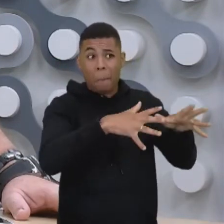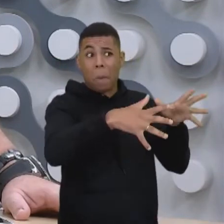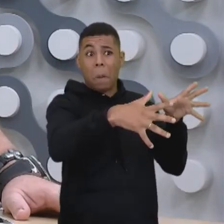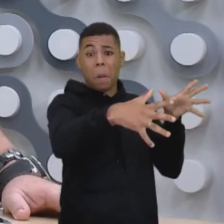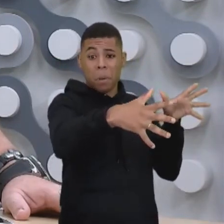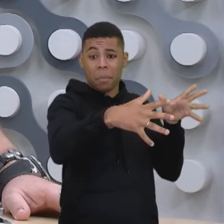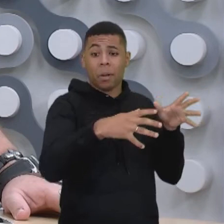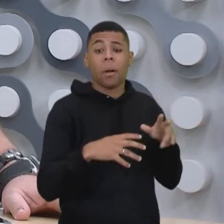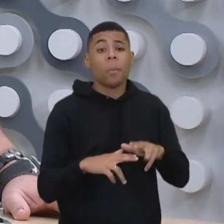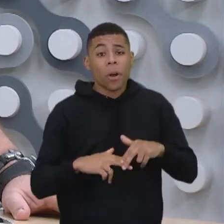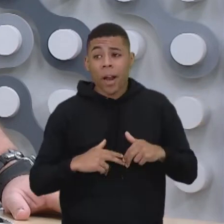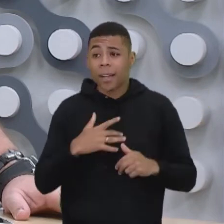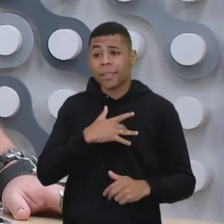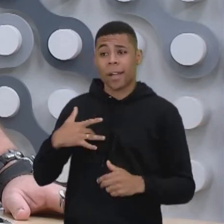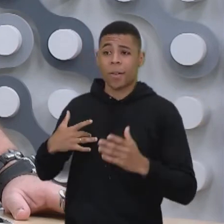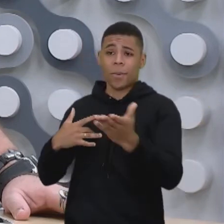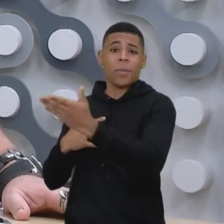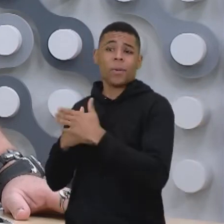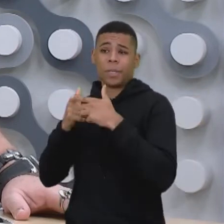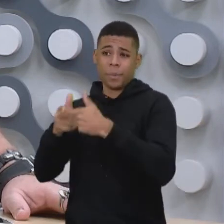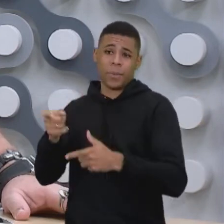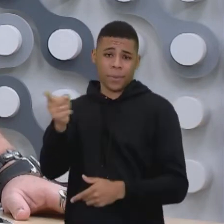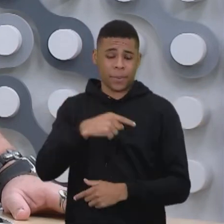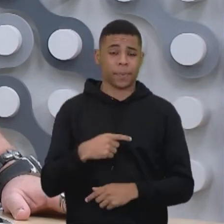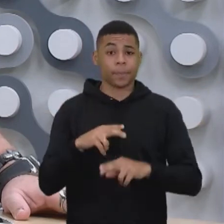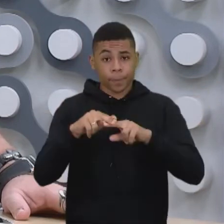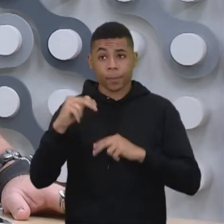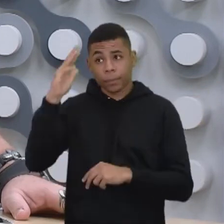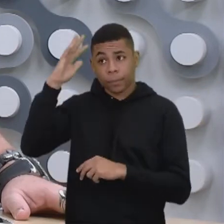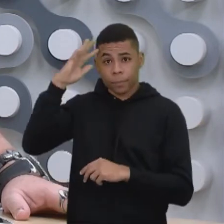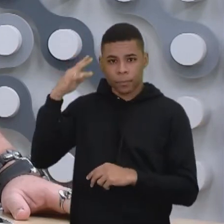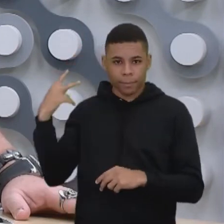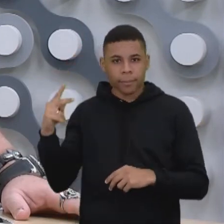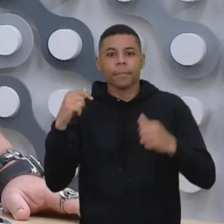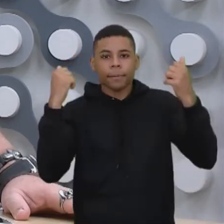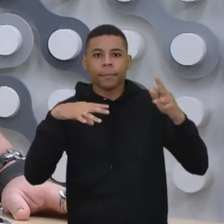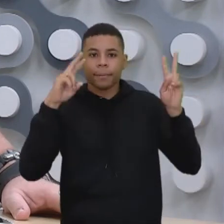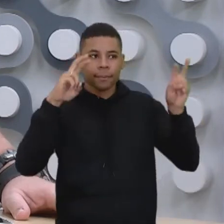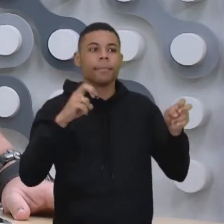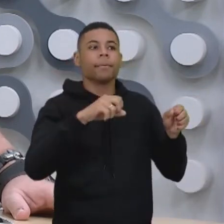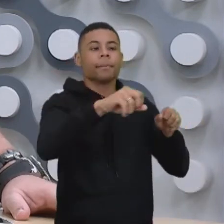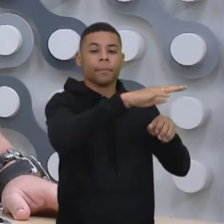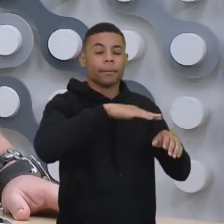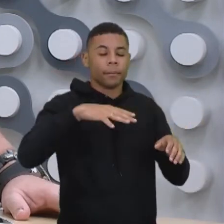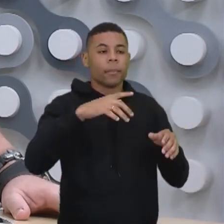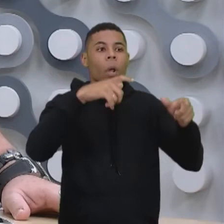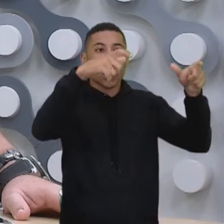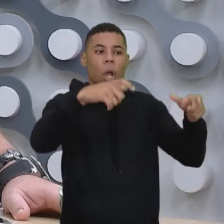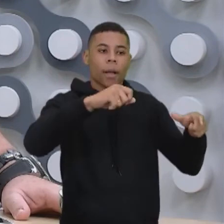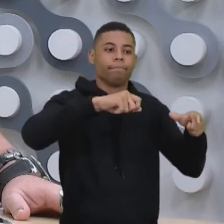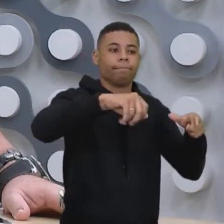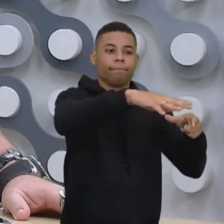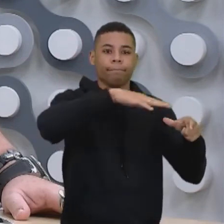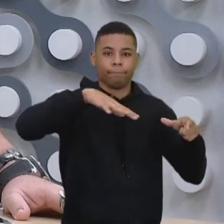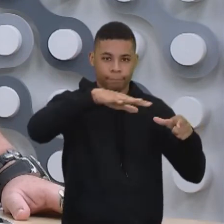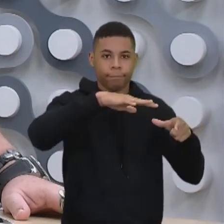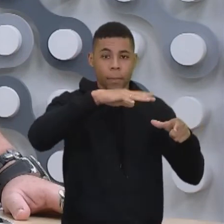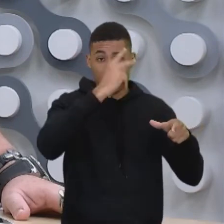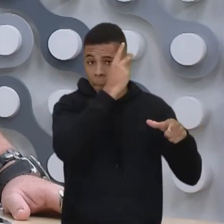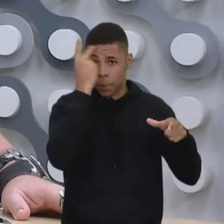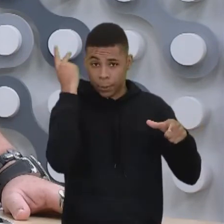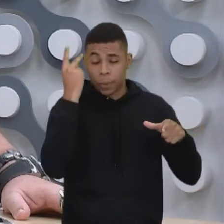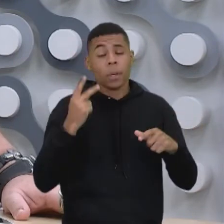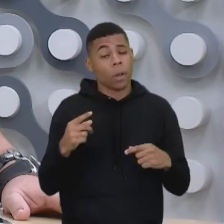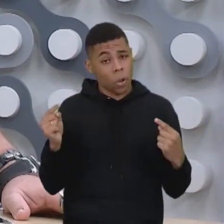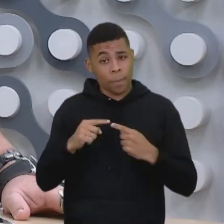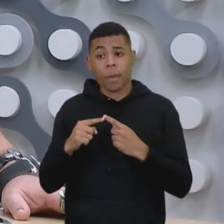ver com a saúde da população, né? Então essas teorias demográficas, apesar de estar relacionado aí com os alimentos, mas também